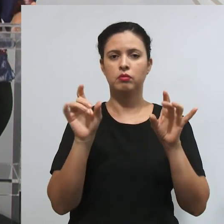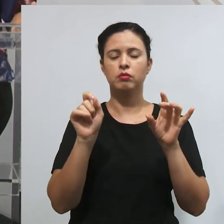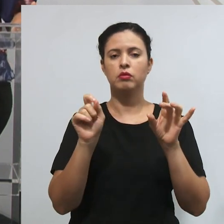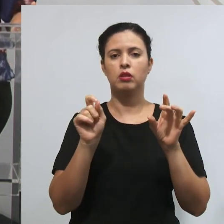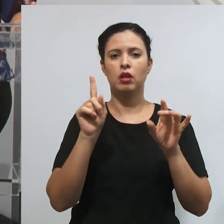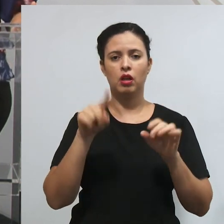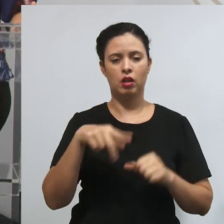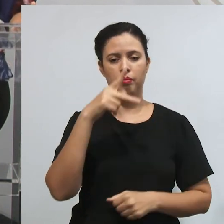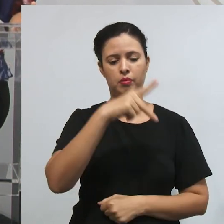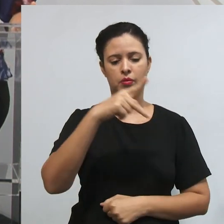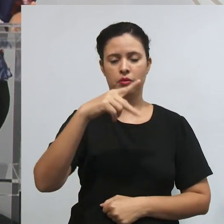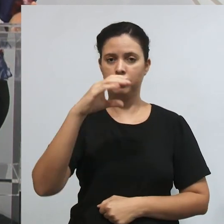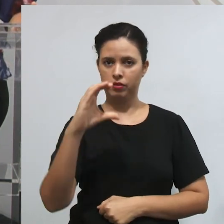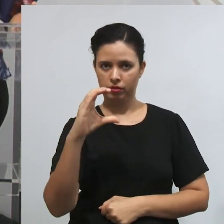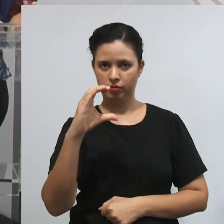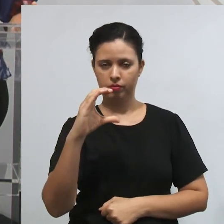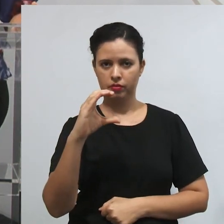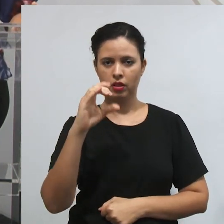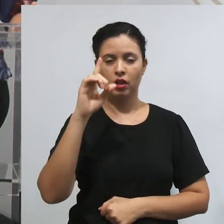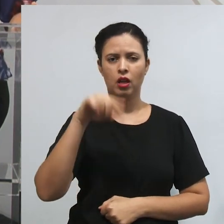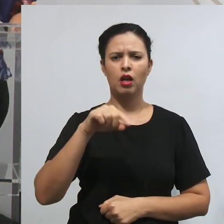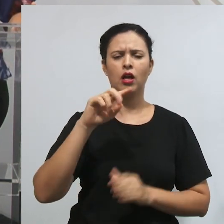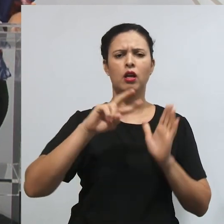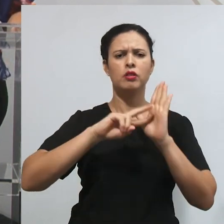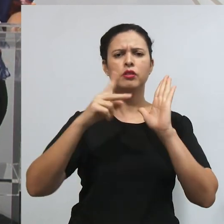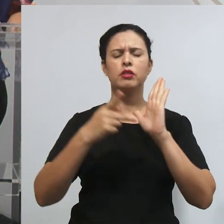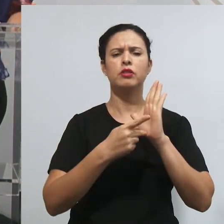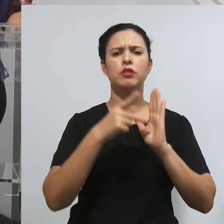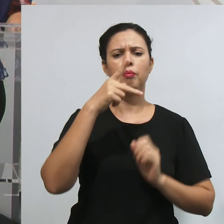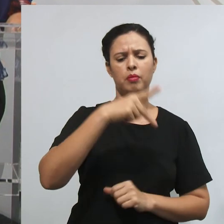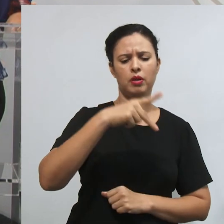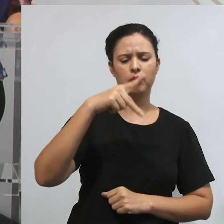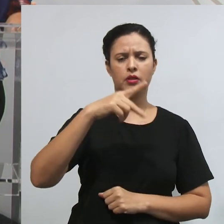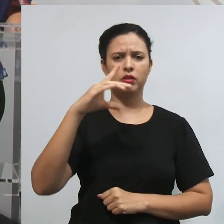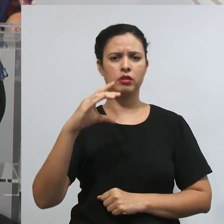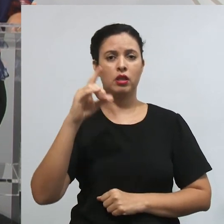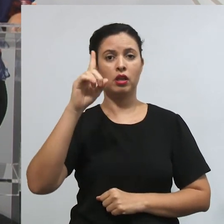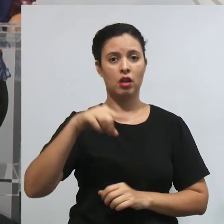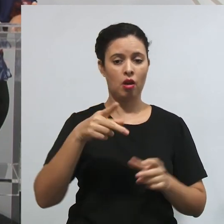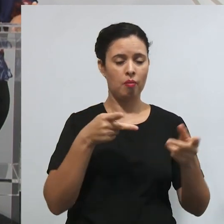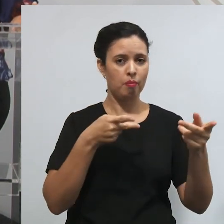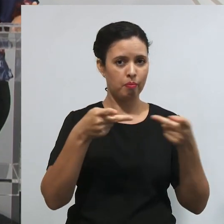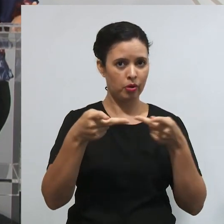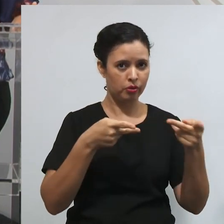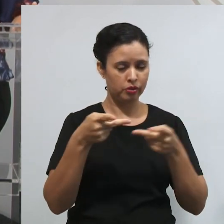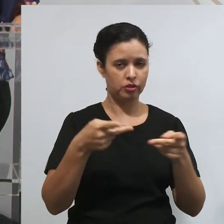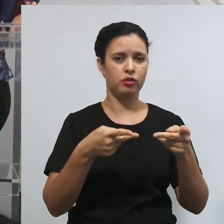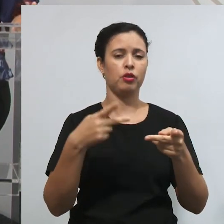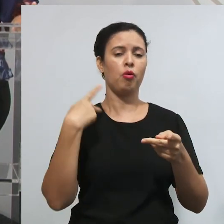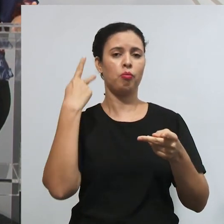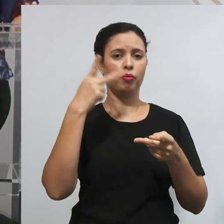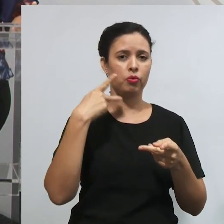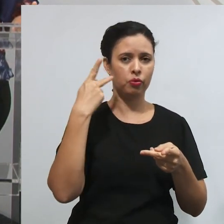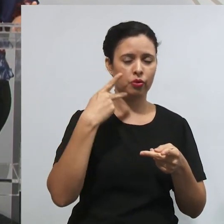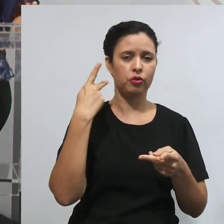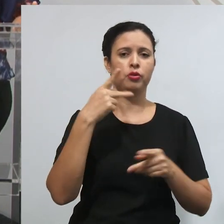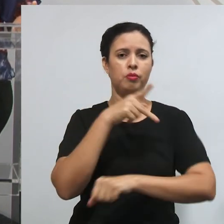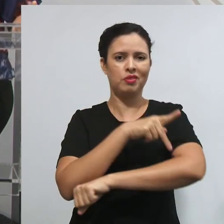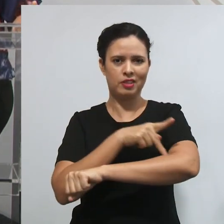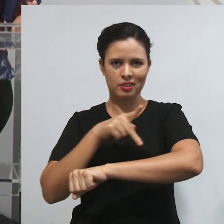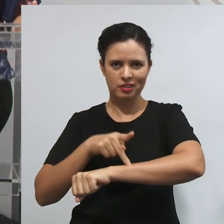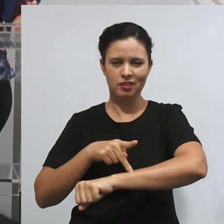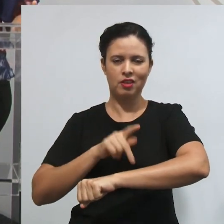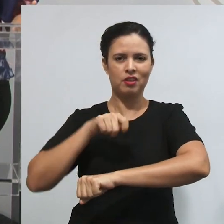Projeto Político Pedagógico. Esse documento, o que é, como se faz e como se constrói. Então, vocês terão ainda a oportunidade de